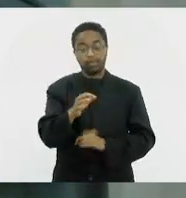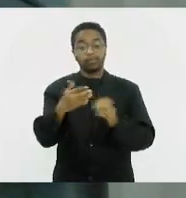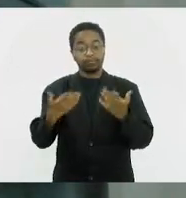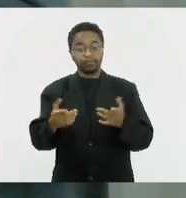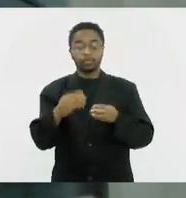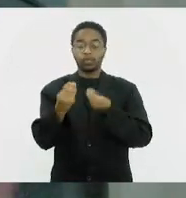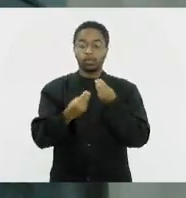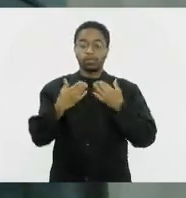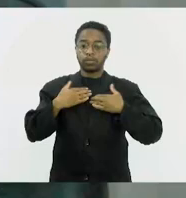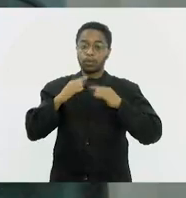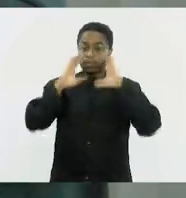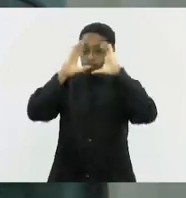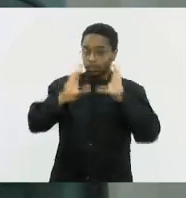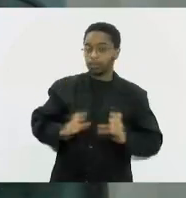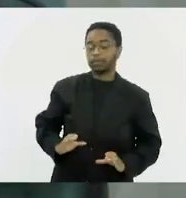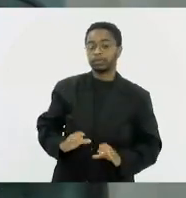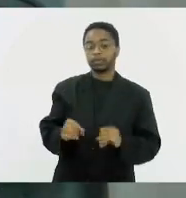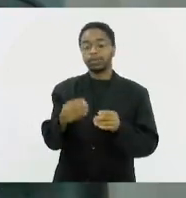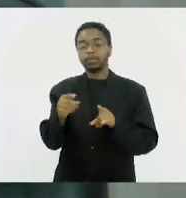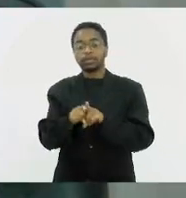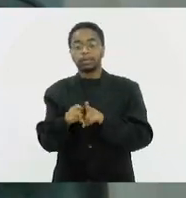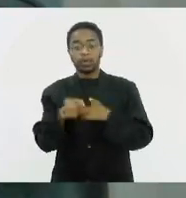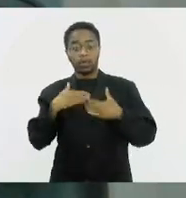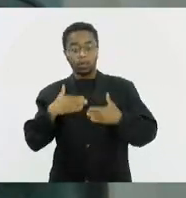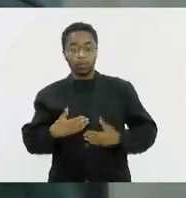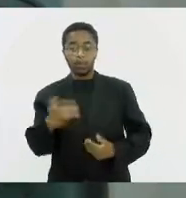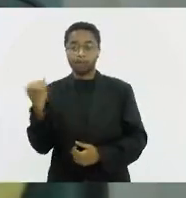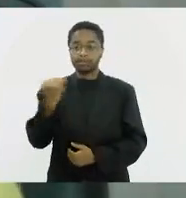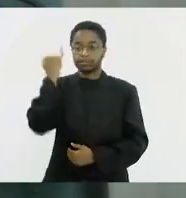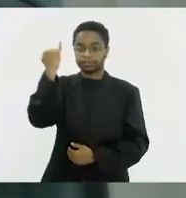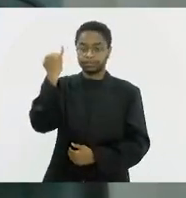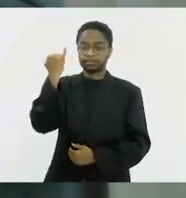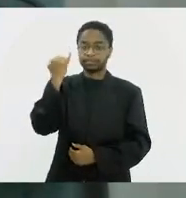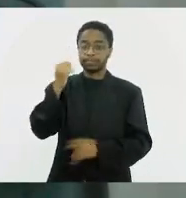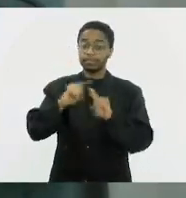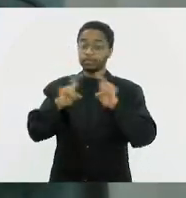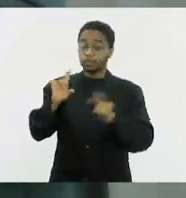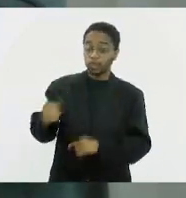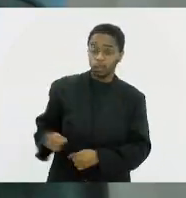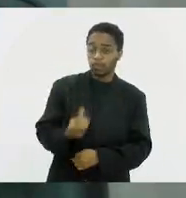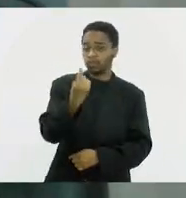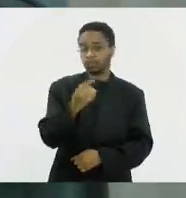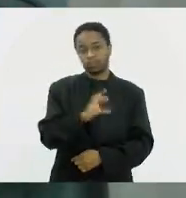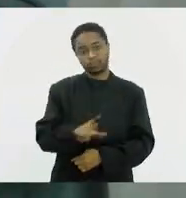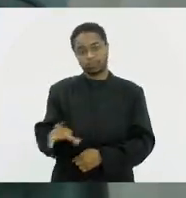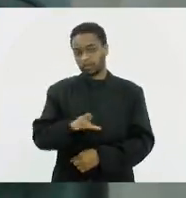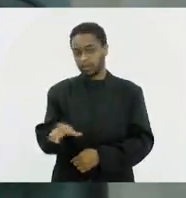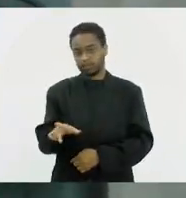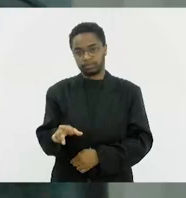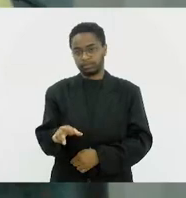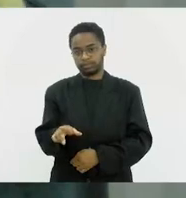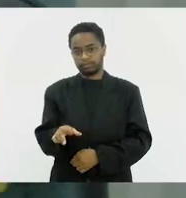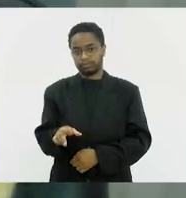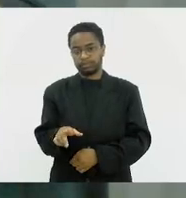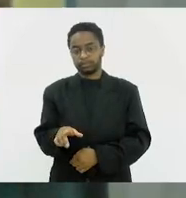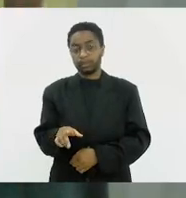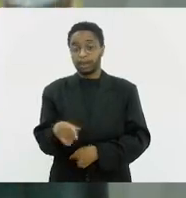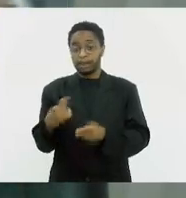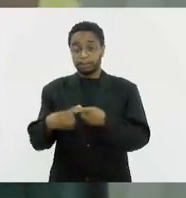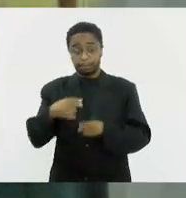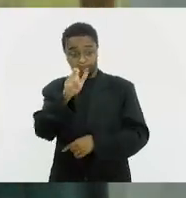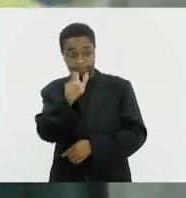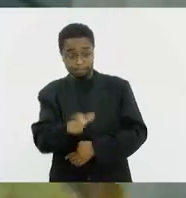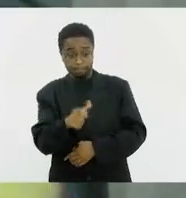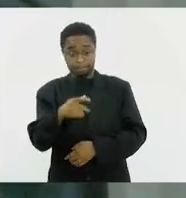postura. A parte física é muito importante, mas não é só isso. Não é só porque uma pessoa de